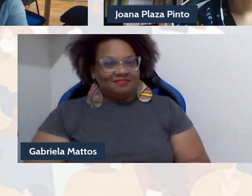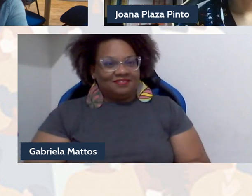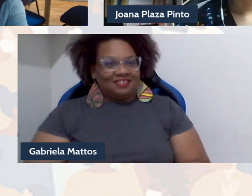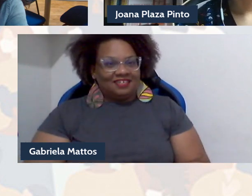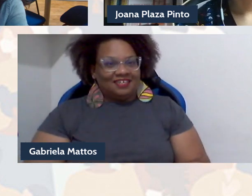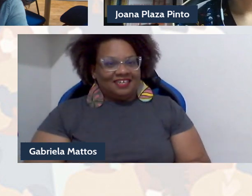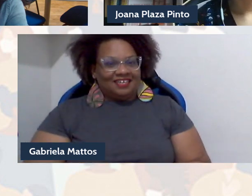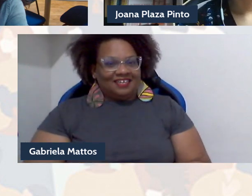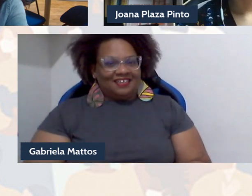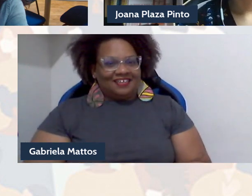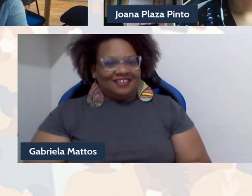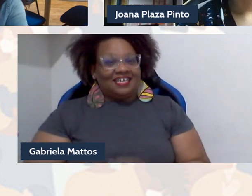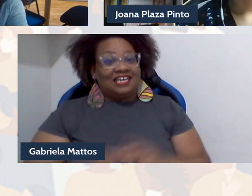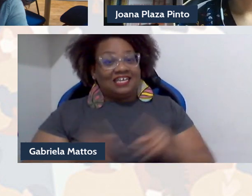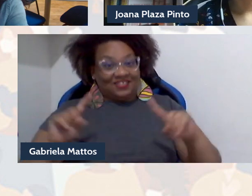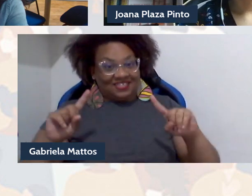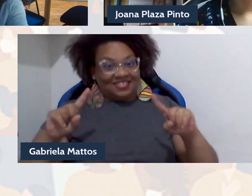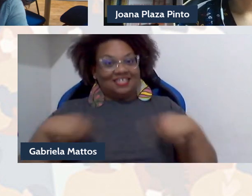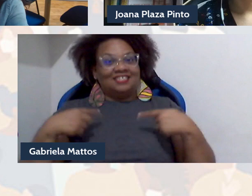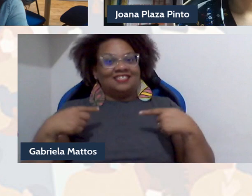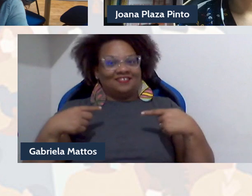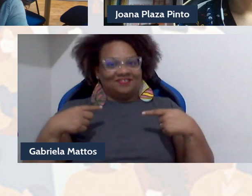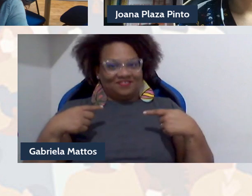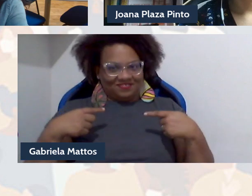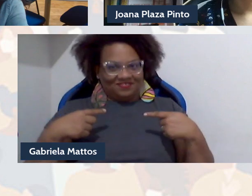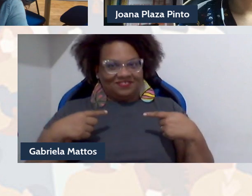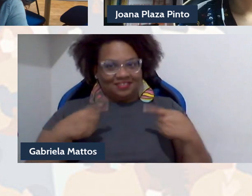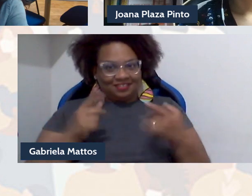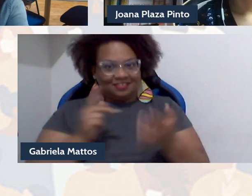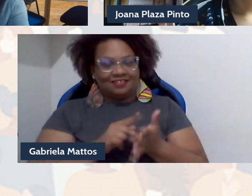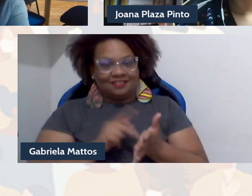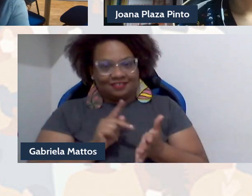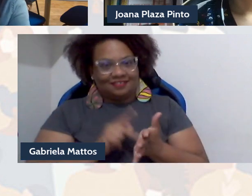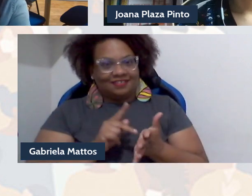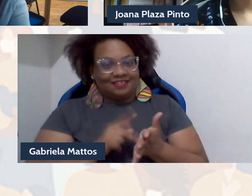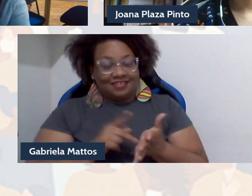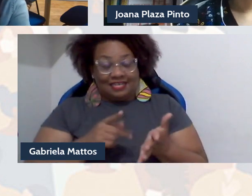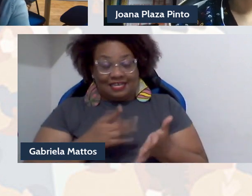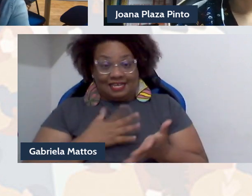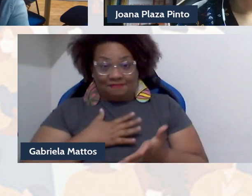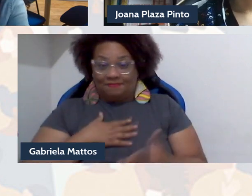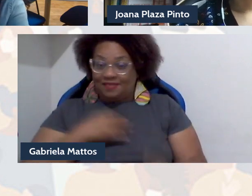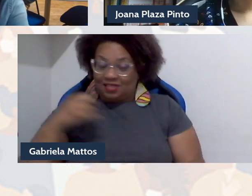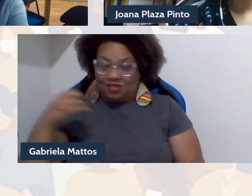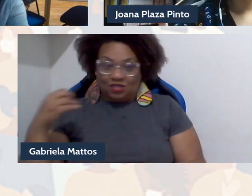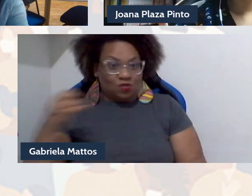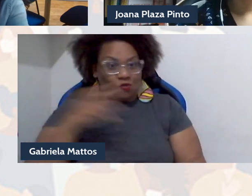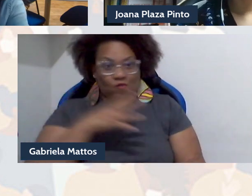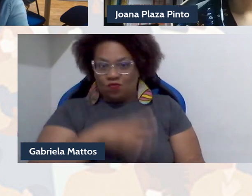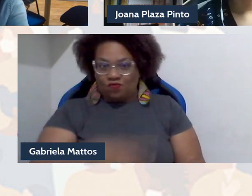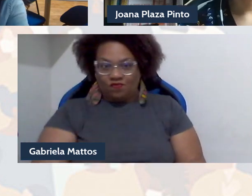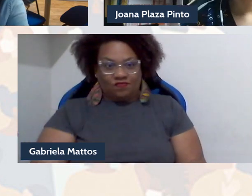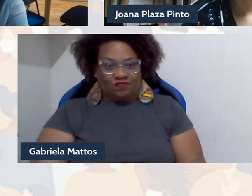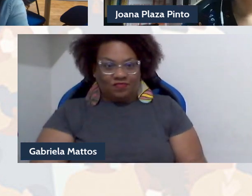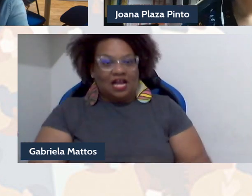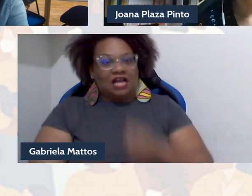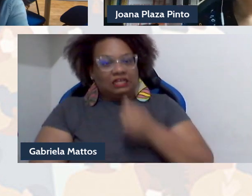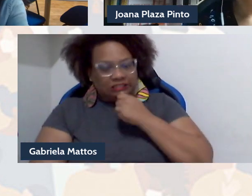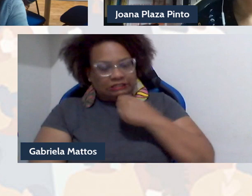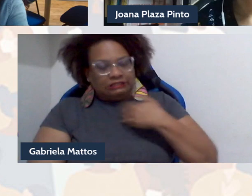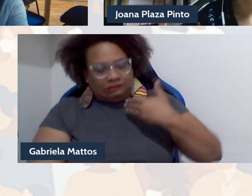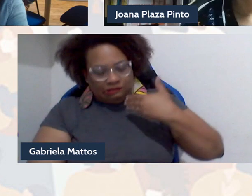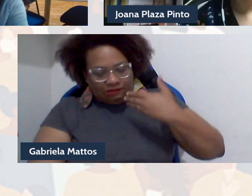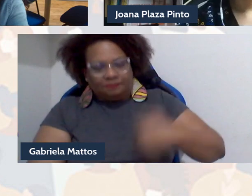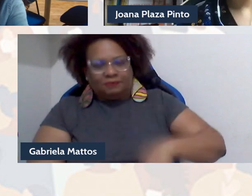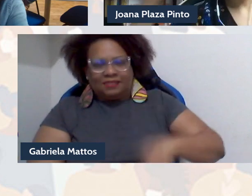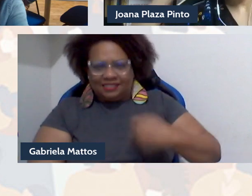foi um desafio, né? Porque realmente, como eu falei, é uma coisa bem nova, né? Que a gente ainda vai precisar pesquisar muito sobre